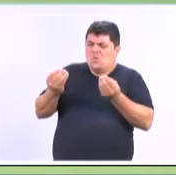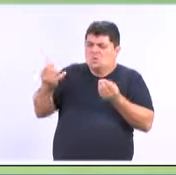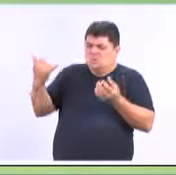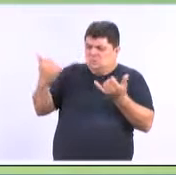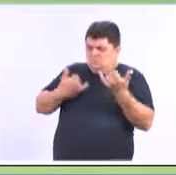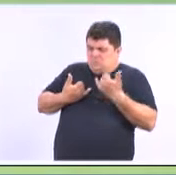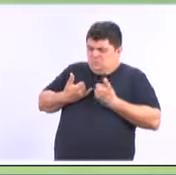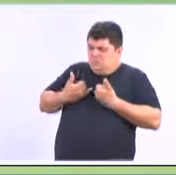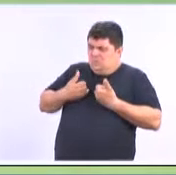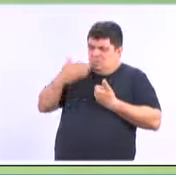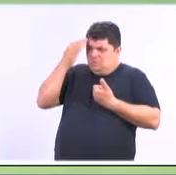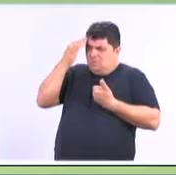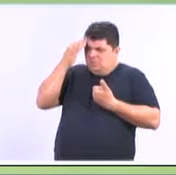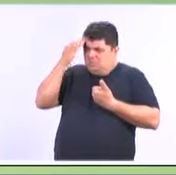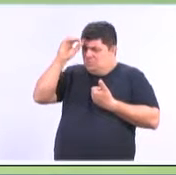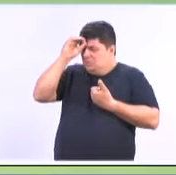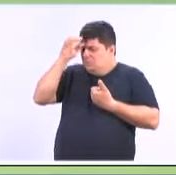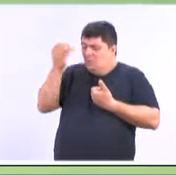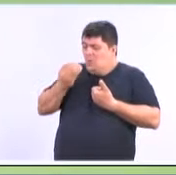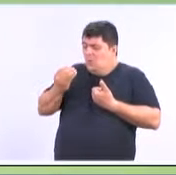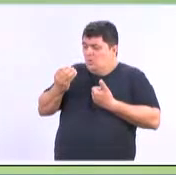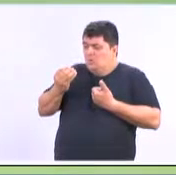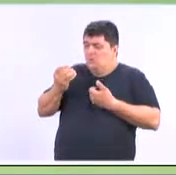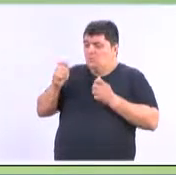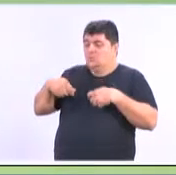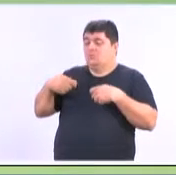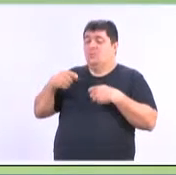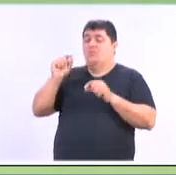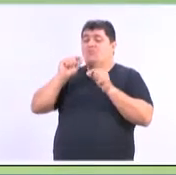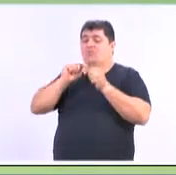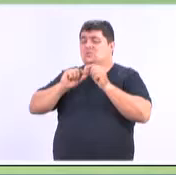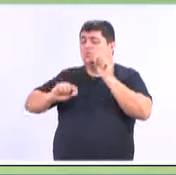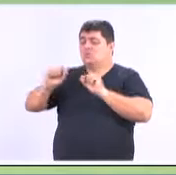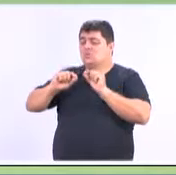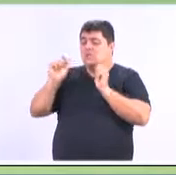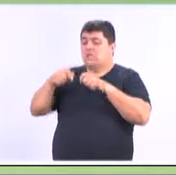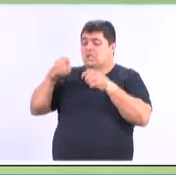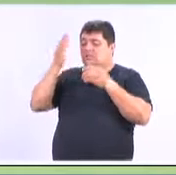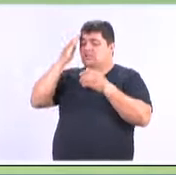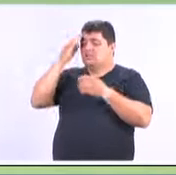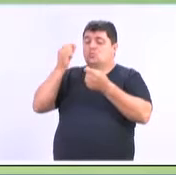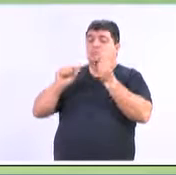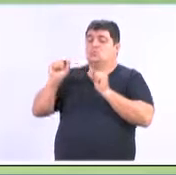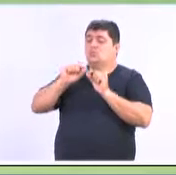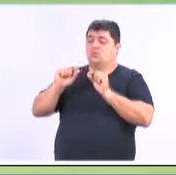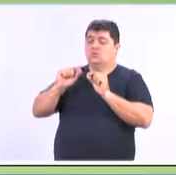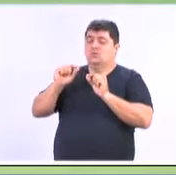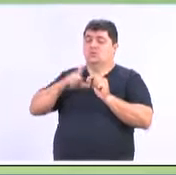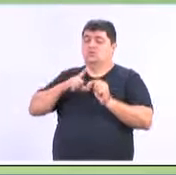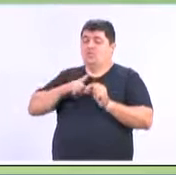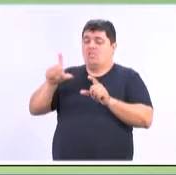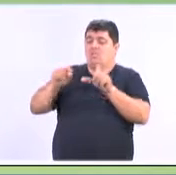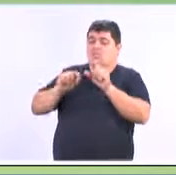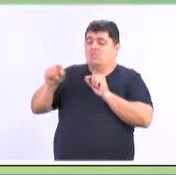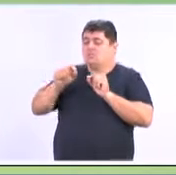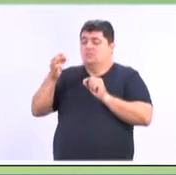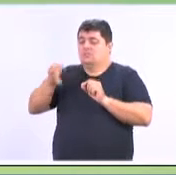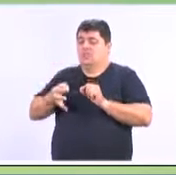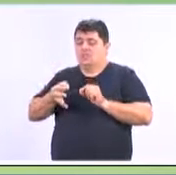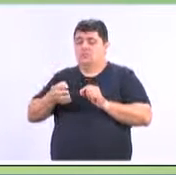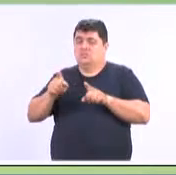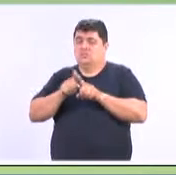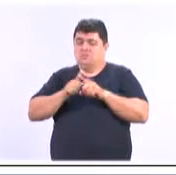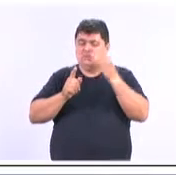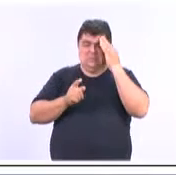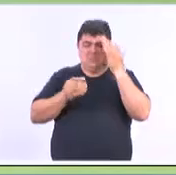demonstrações contábeis? O que eu tenho que fazer para fazer esse link de tomar a decisão e